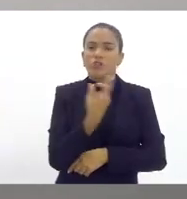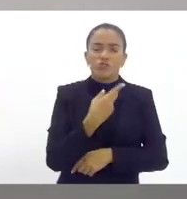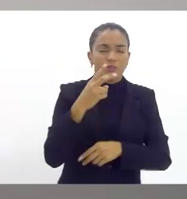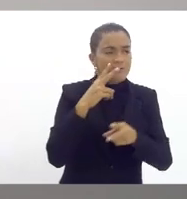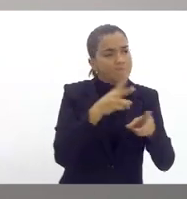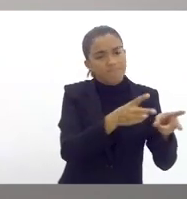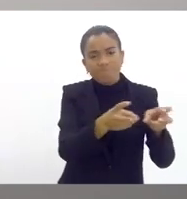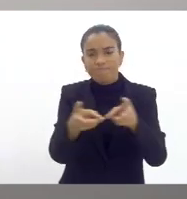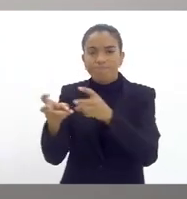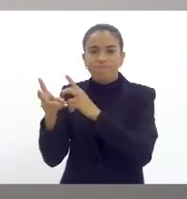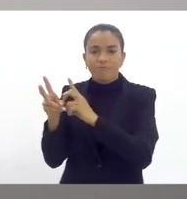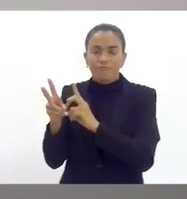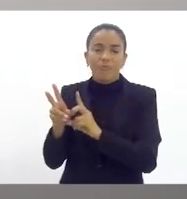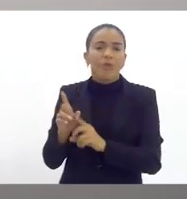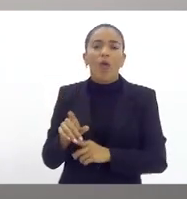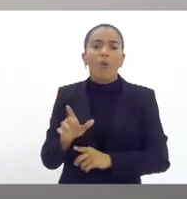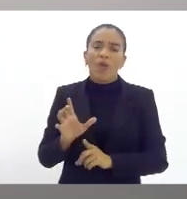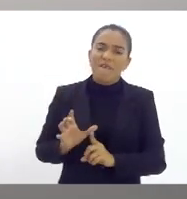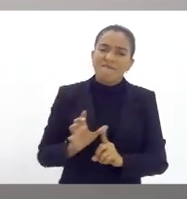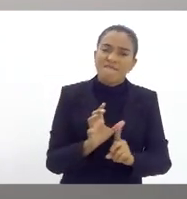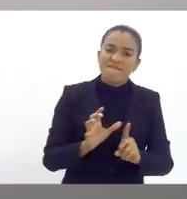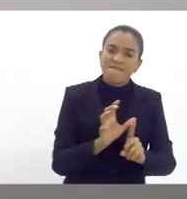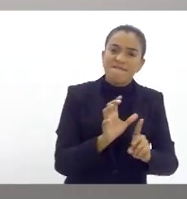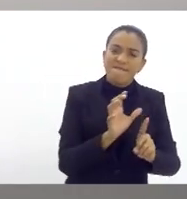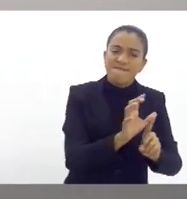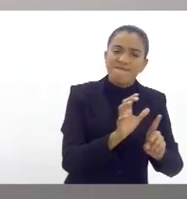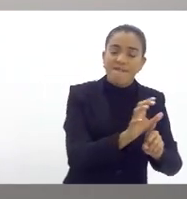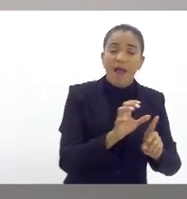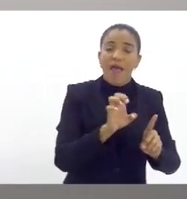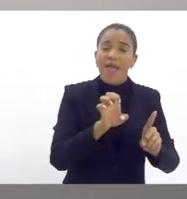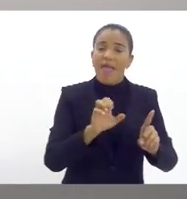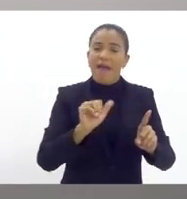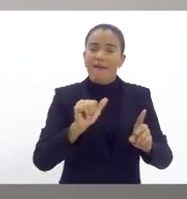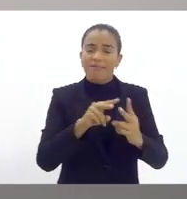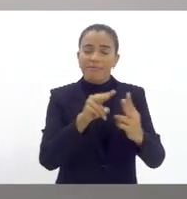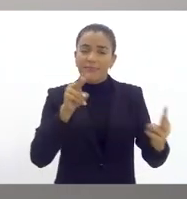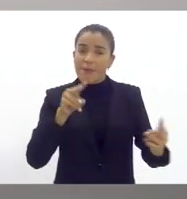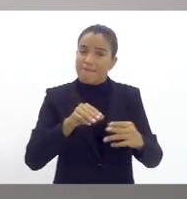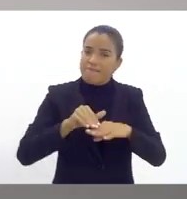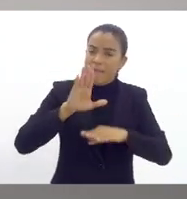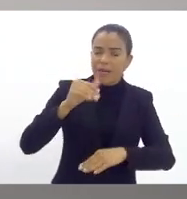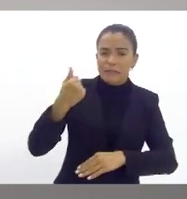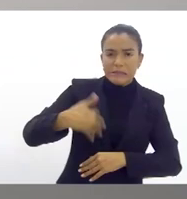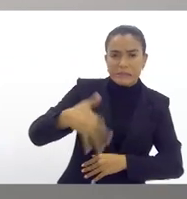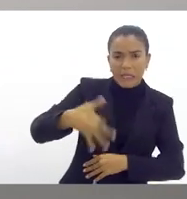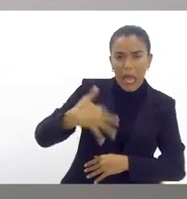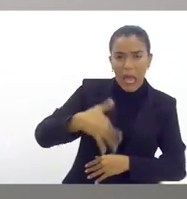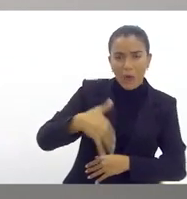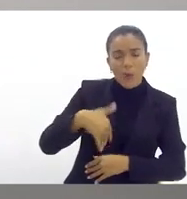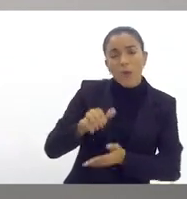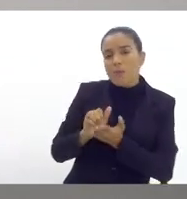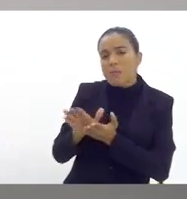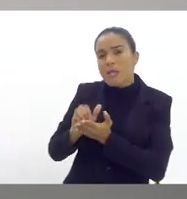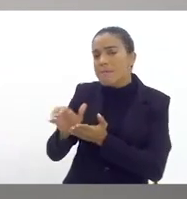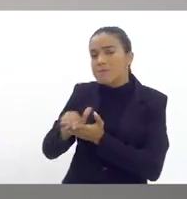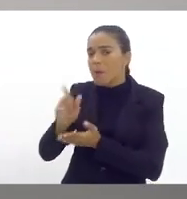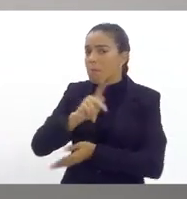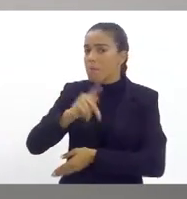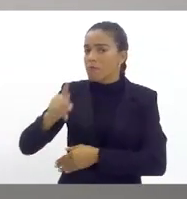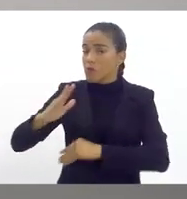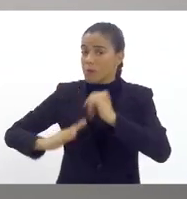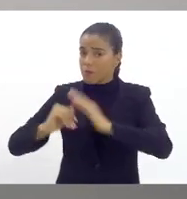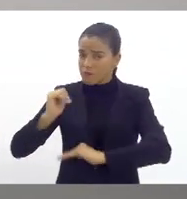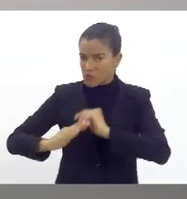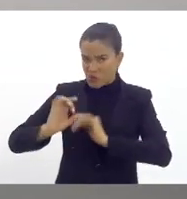um empurrado ela abaixo do Estudante o ensino é a d mais caro e uma demissão em massa dos professores dos profissionais